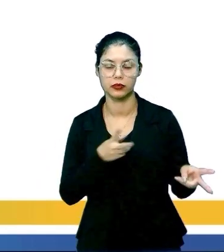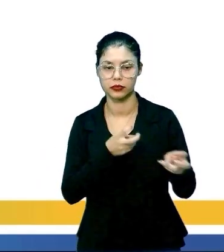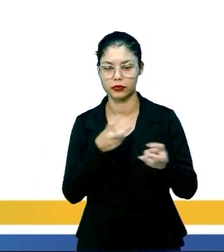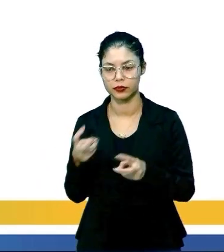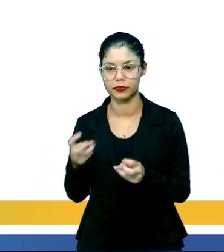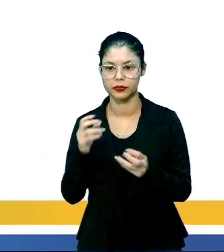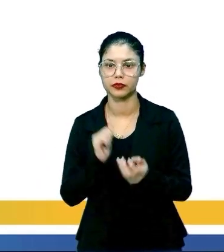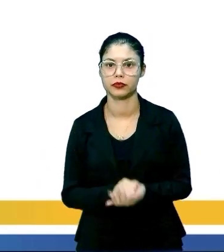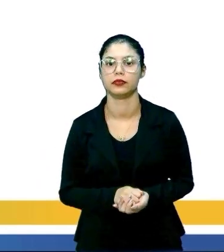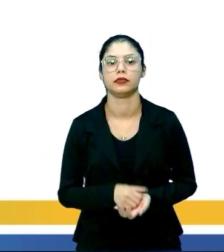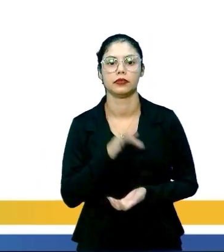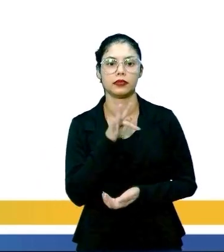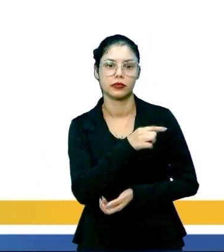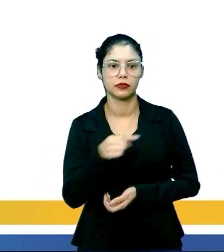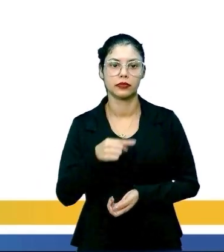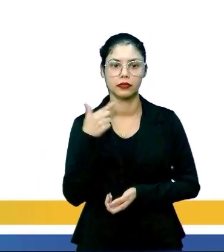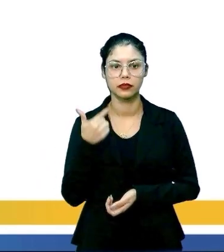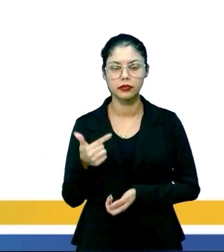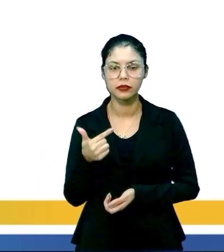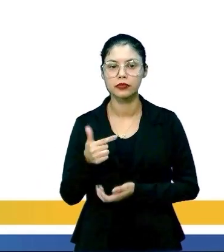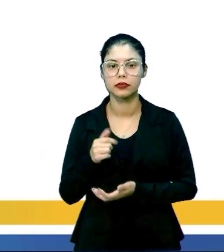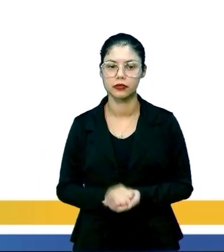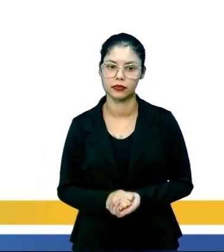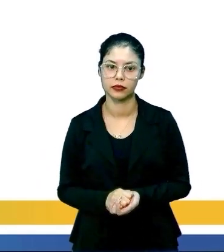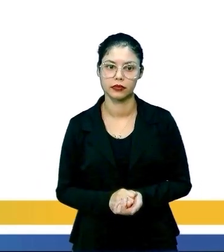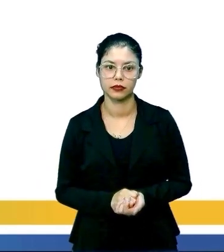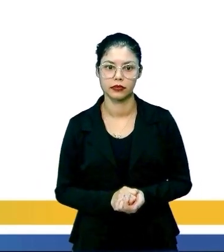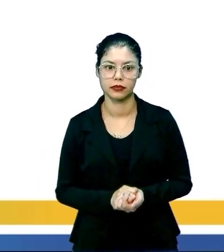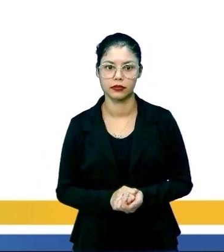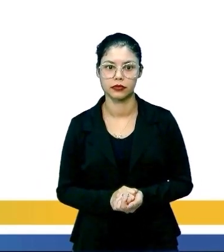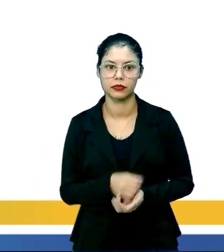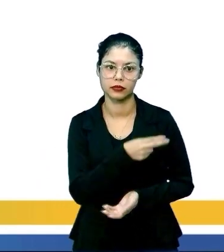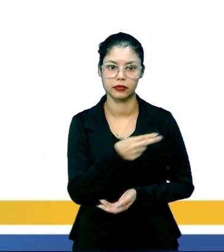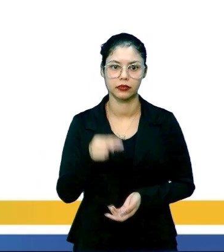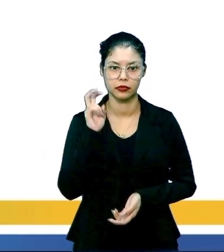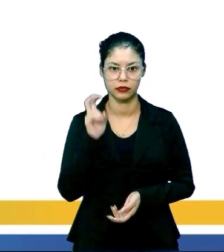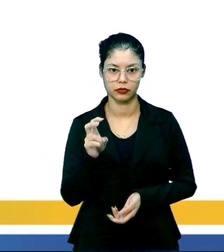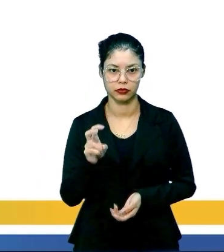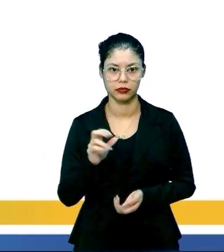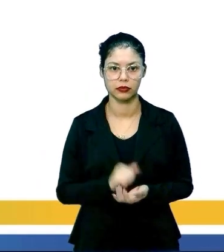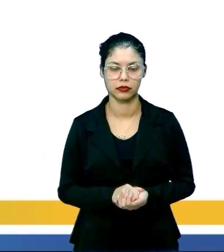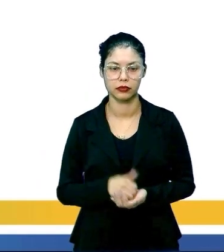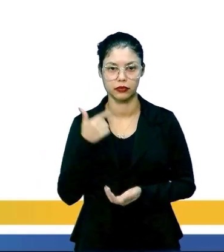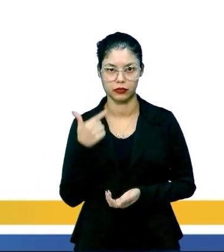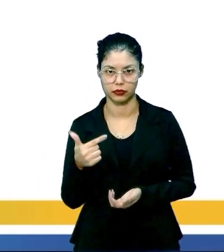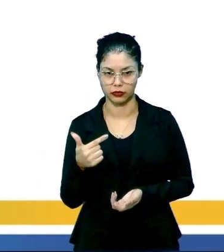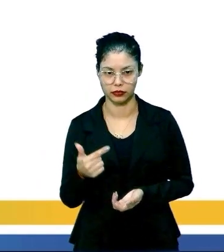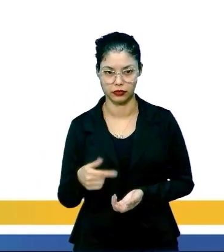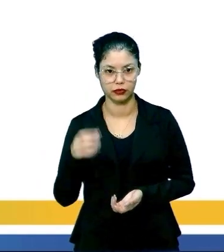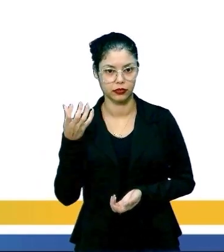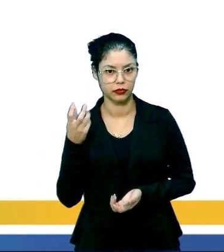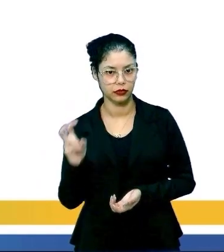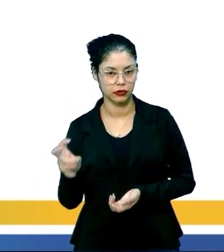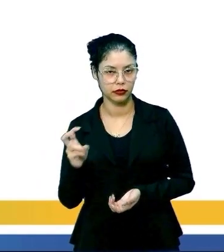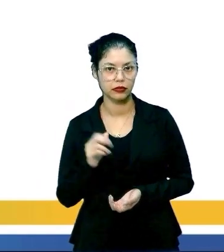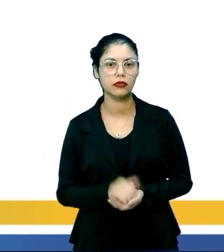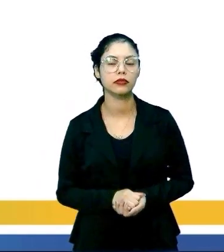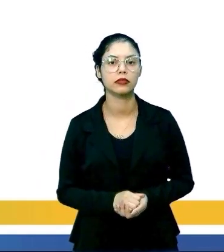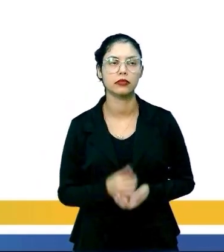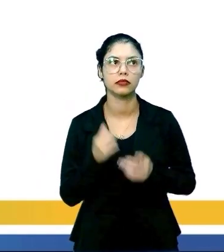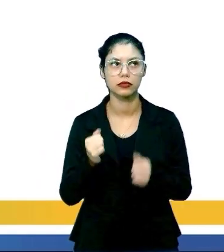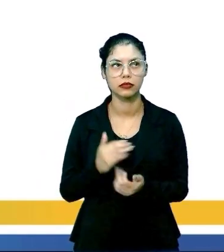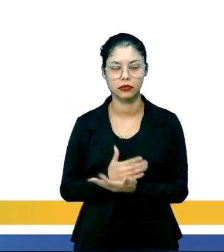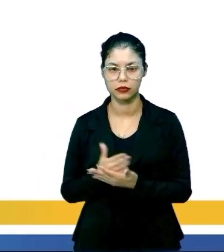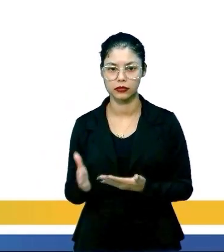observa aí, olha. O f de menos 2 deu igual a 5. E o f de 2 deu igual a 5. Então, a gente